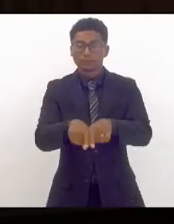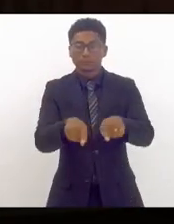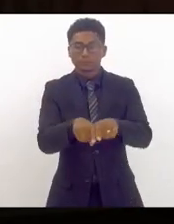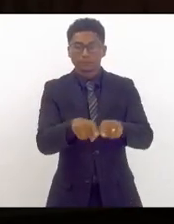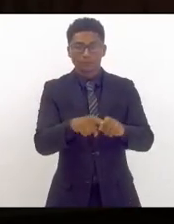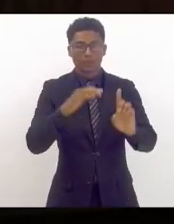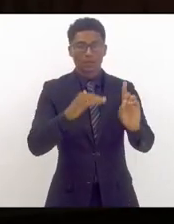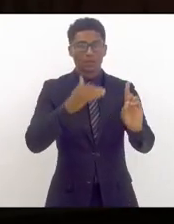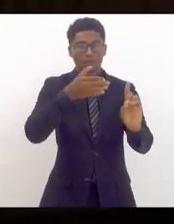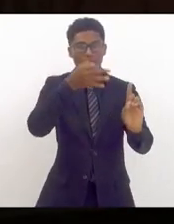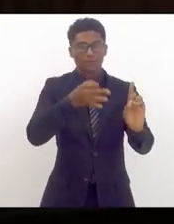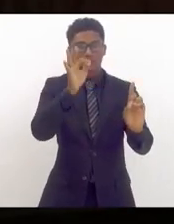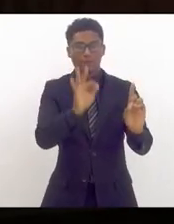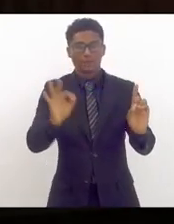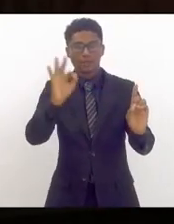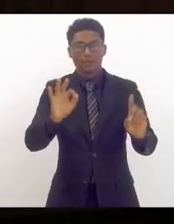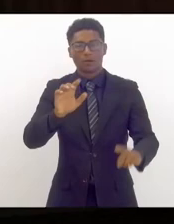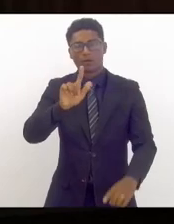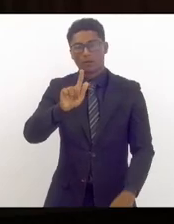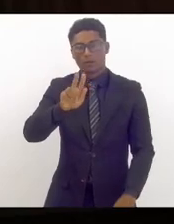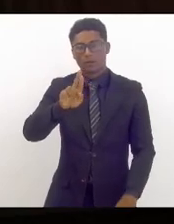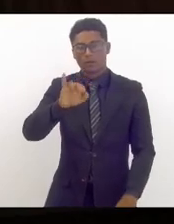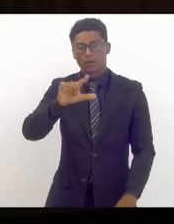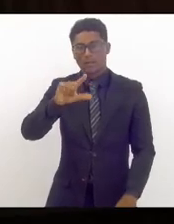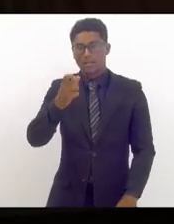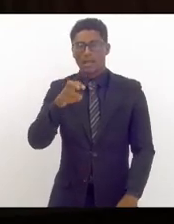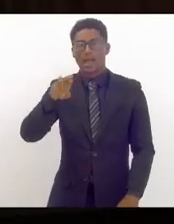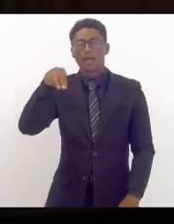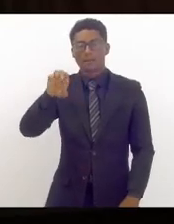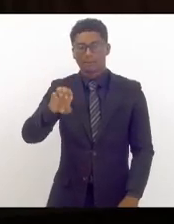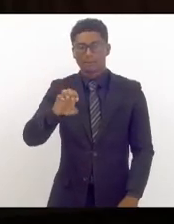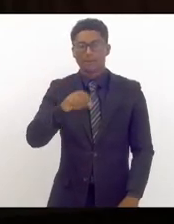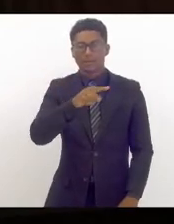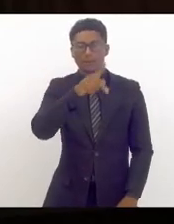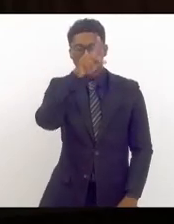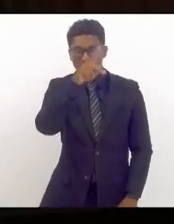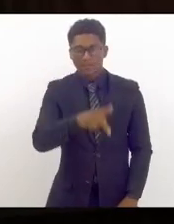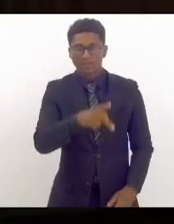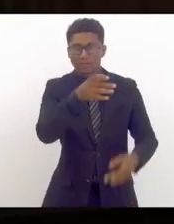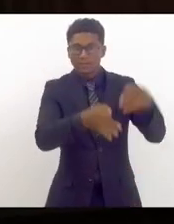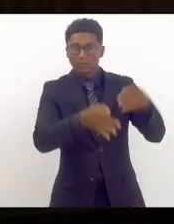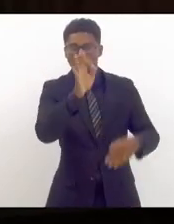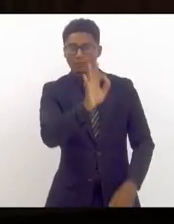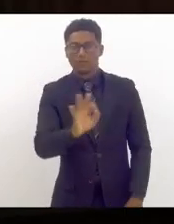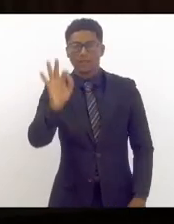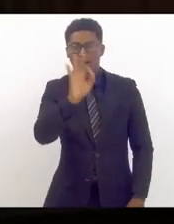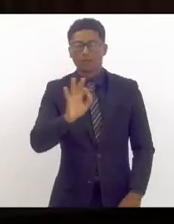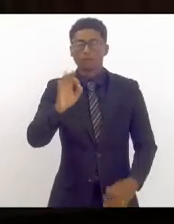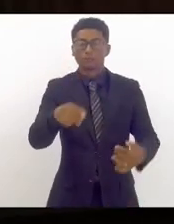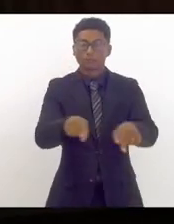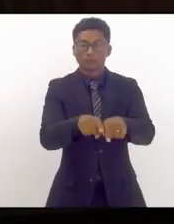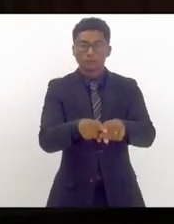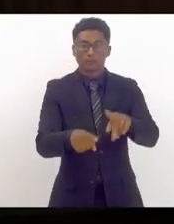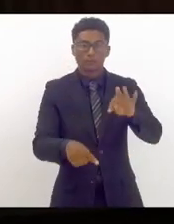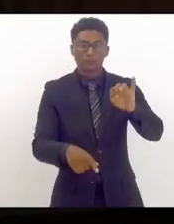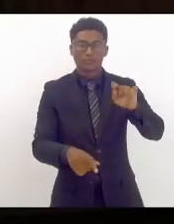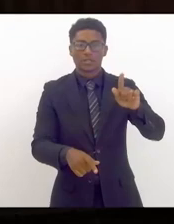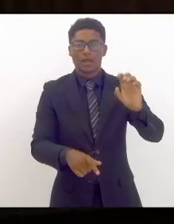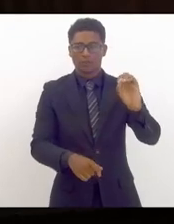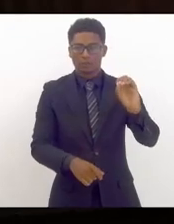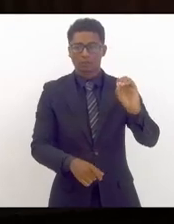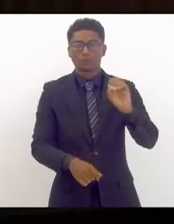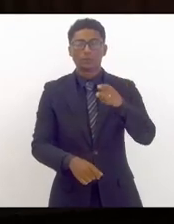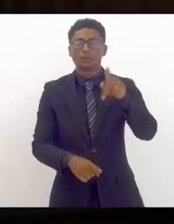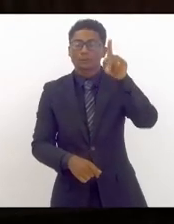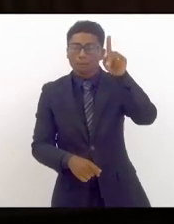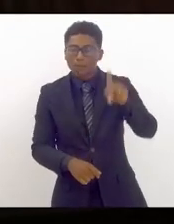federal Guilherme Calmon, presidente do Tribunal Regional Federal da 2ª Região, senhor Tiago Carribeiro, presidente